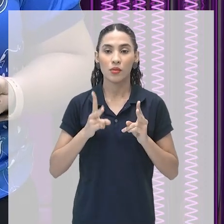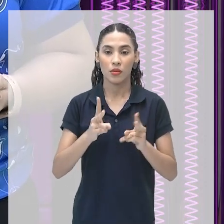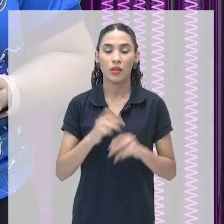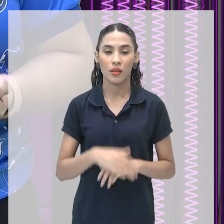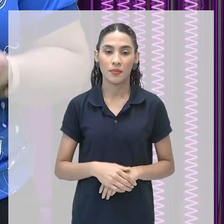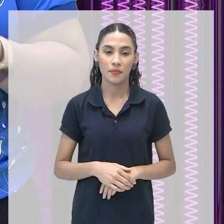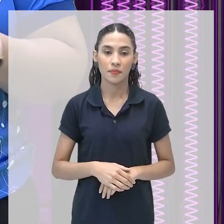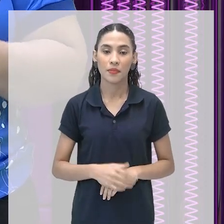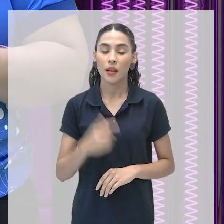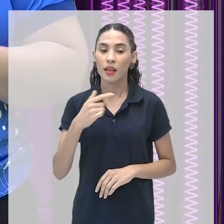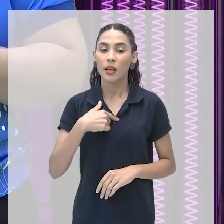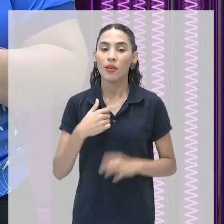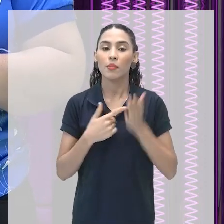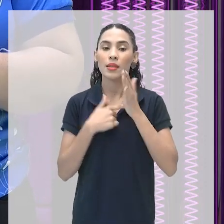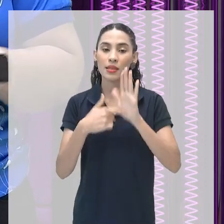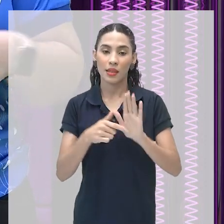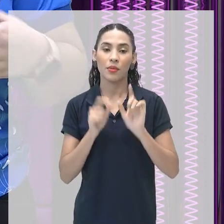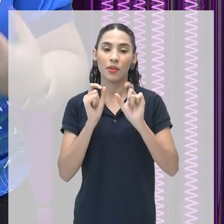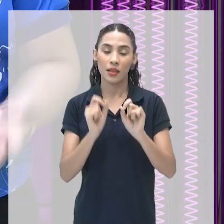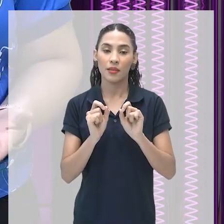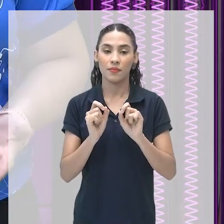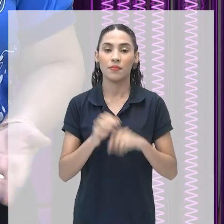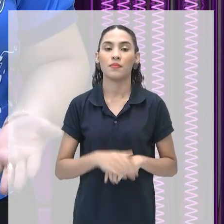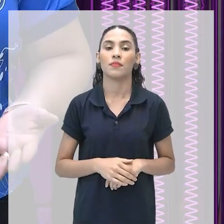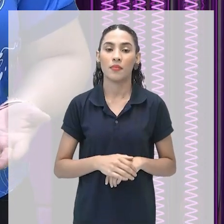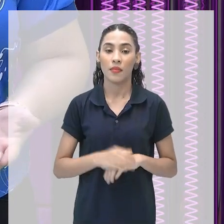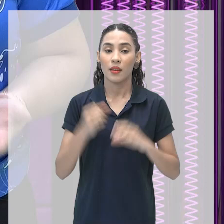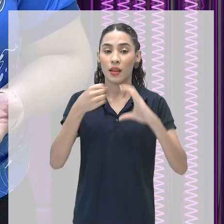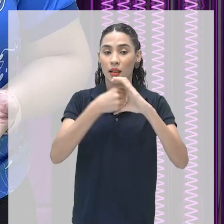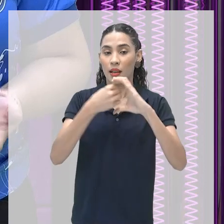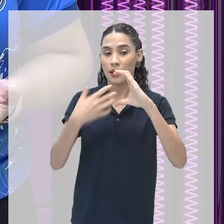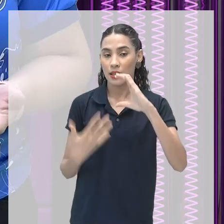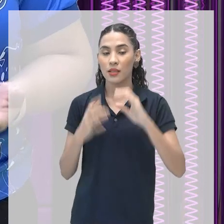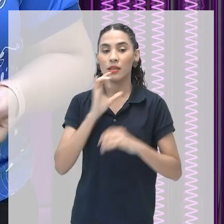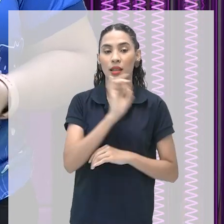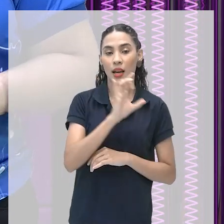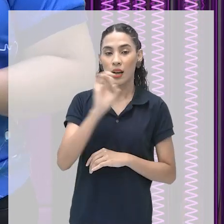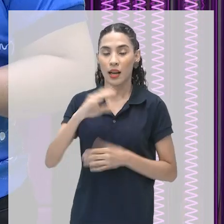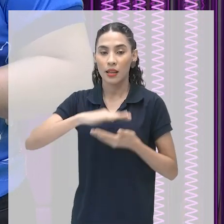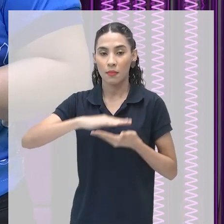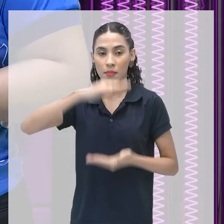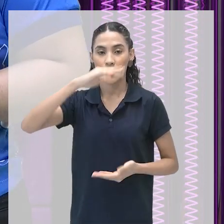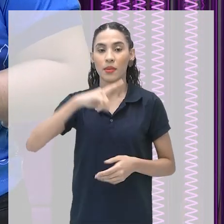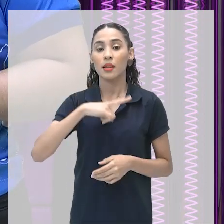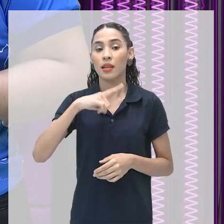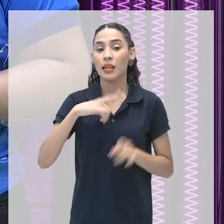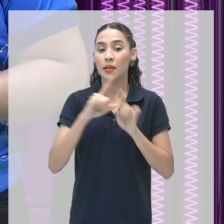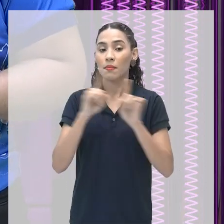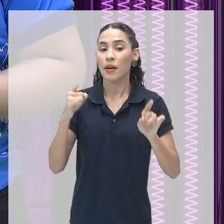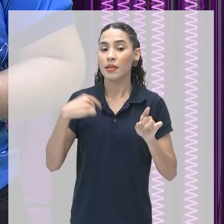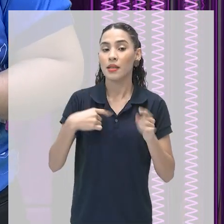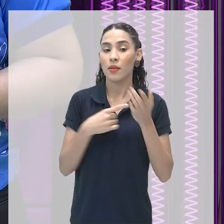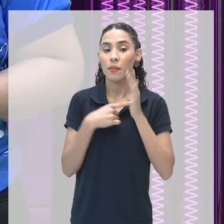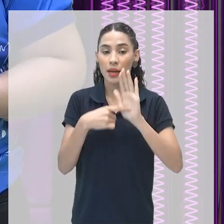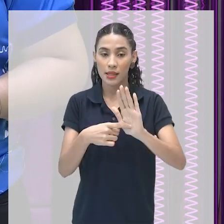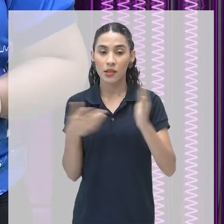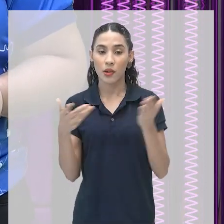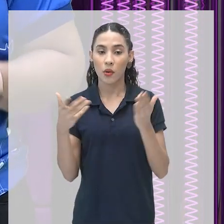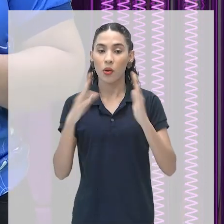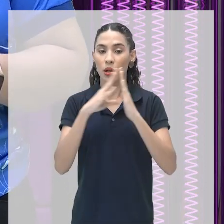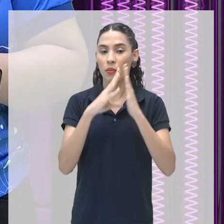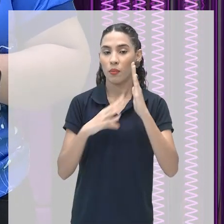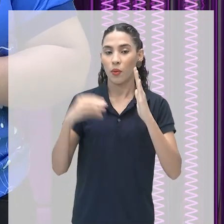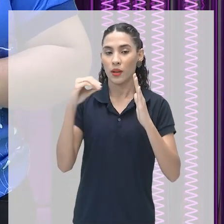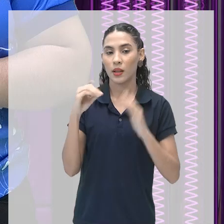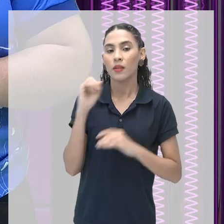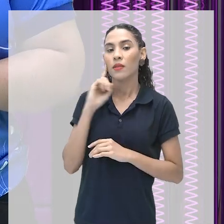sobre prisma, eu vou mostrar para vocês, então, os elementos que cada prisma tem. Mas aqui eu trouxe esse prisma, olha só, que